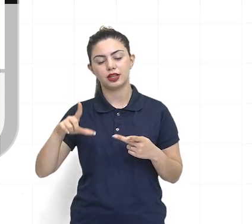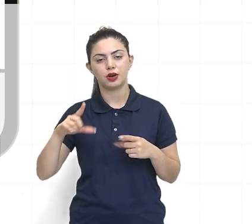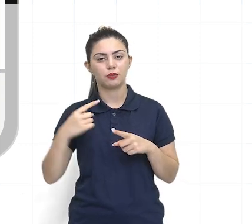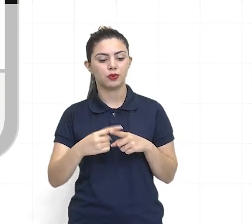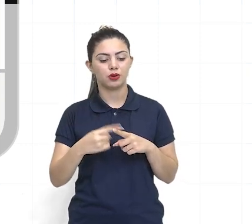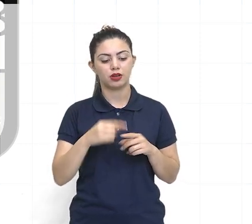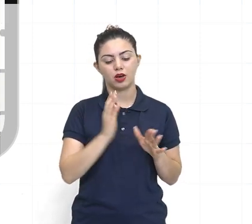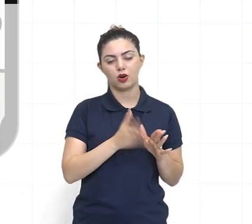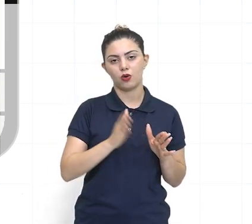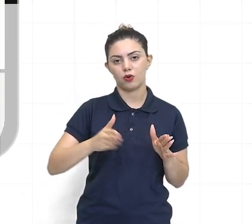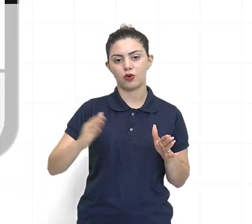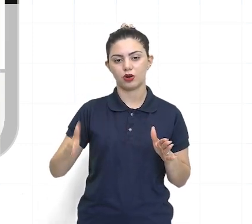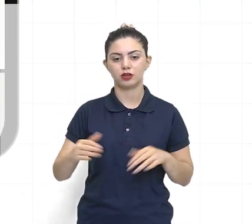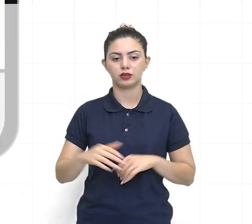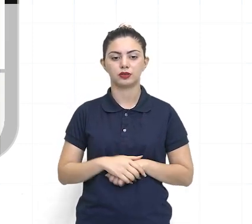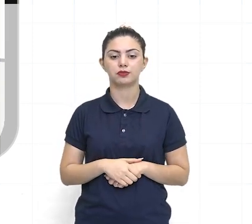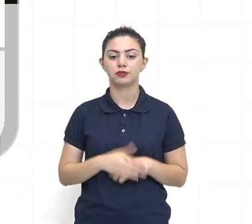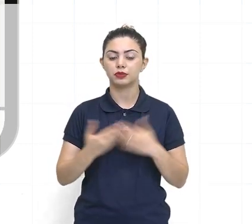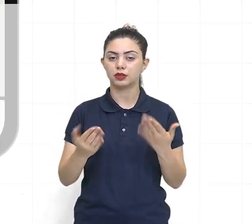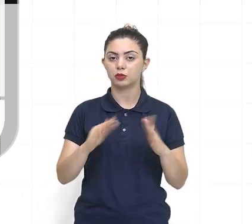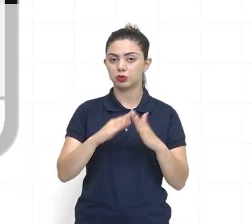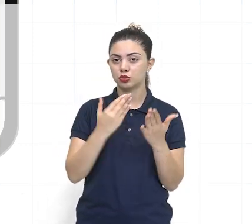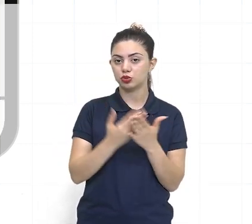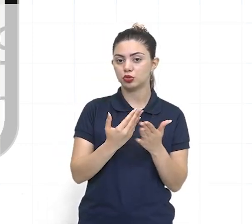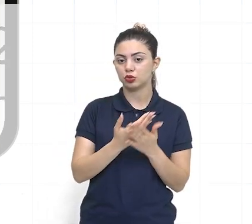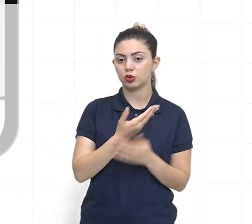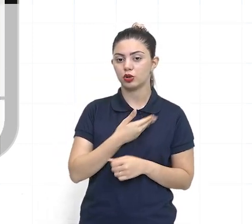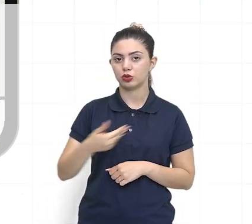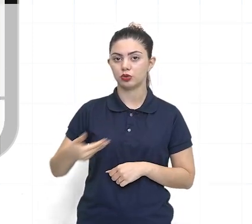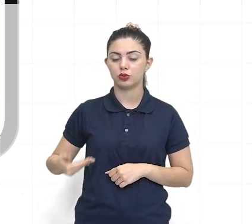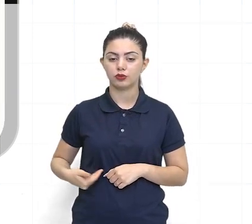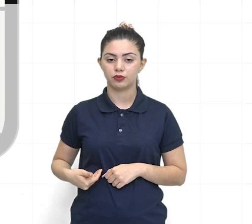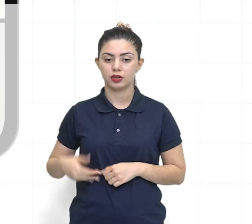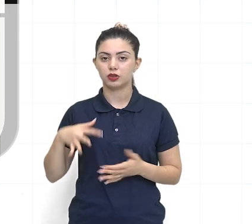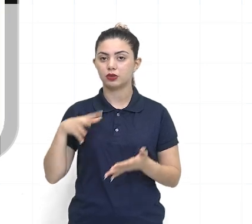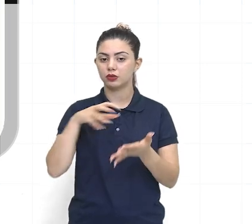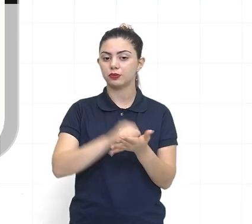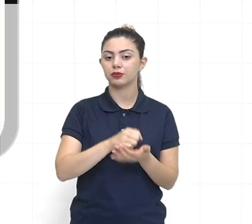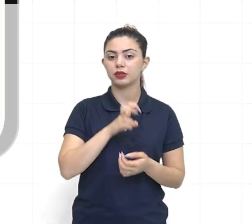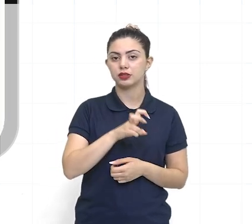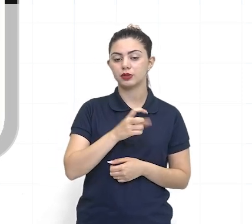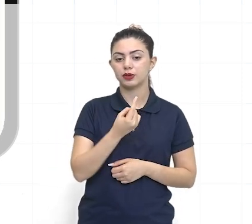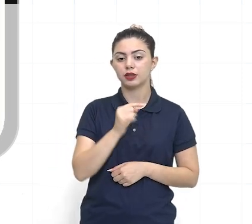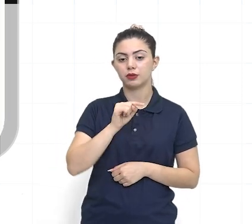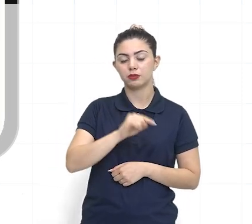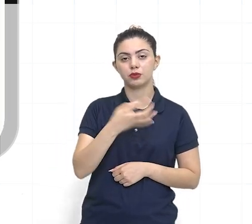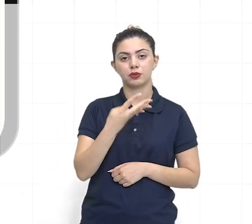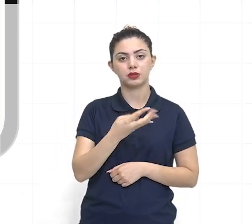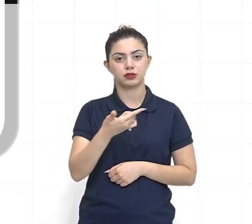é? Então, das escolas públicas, veja, nós temos